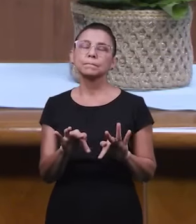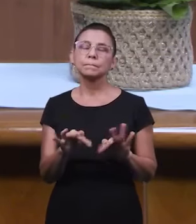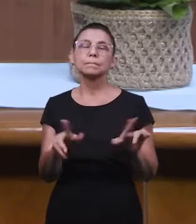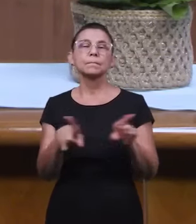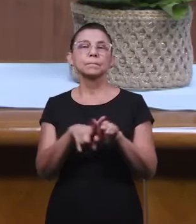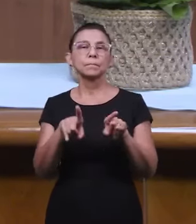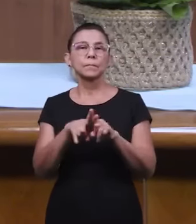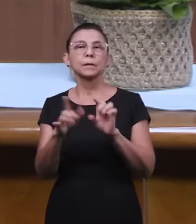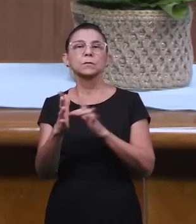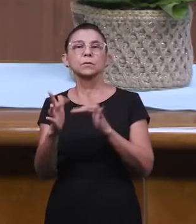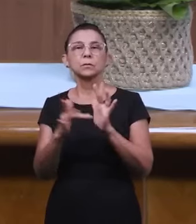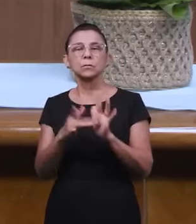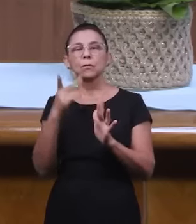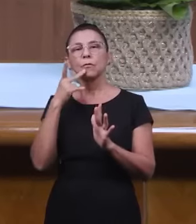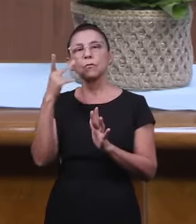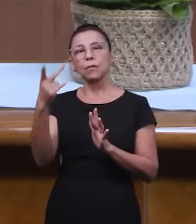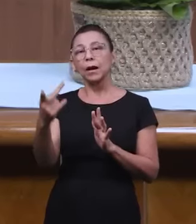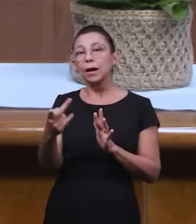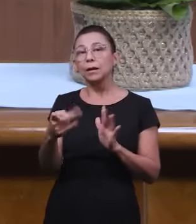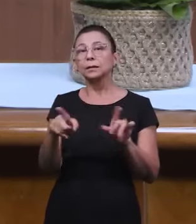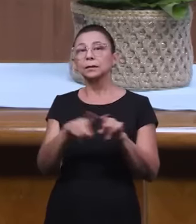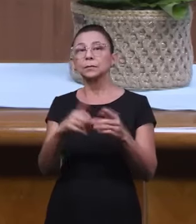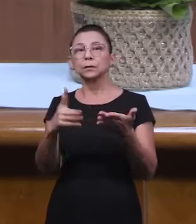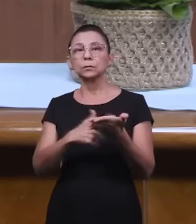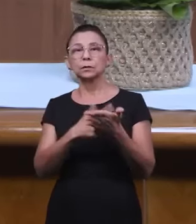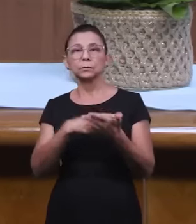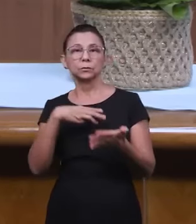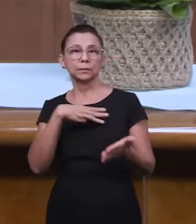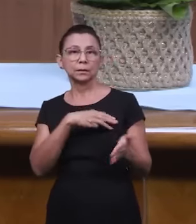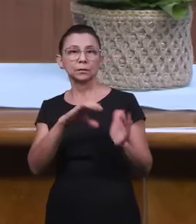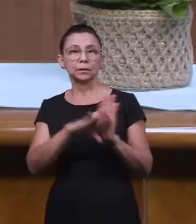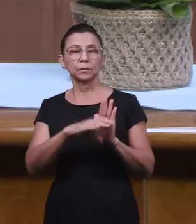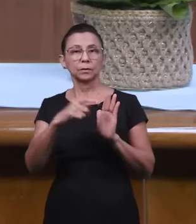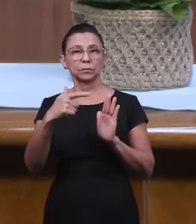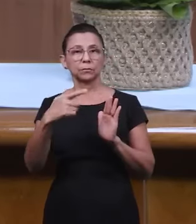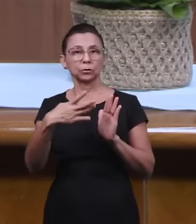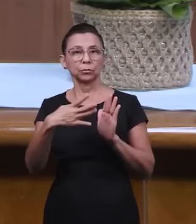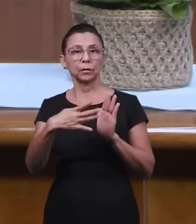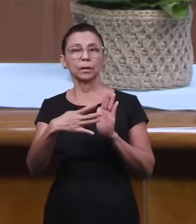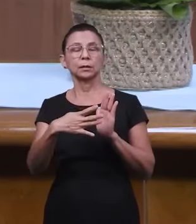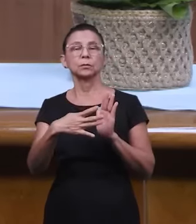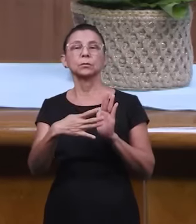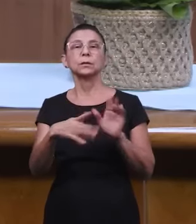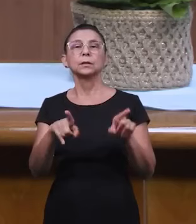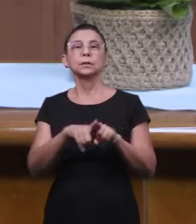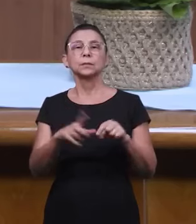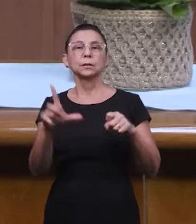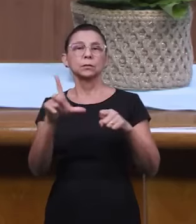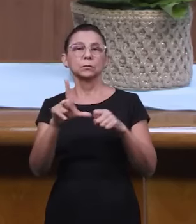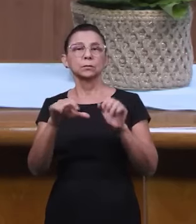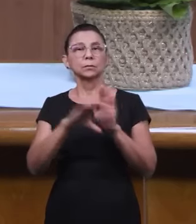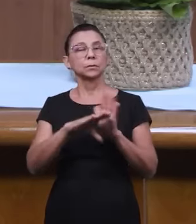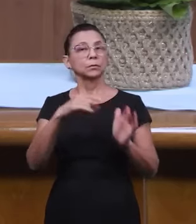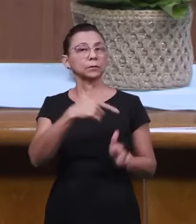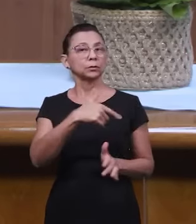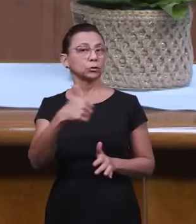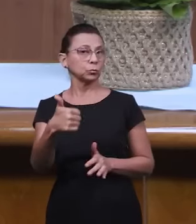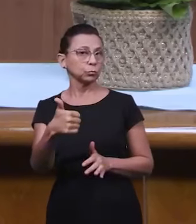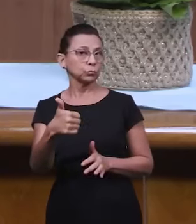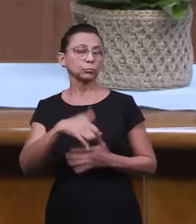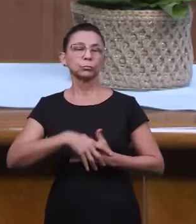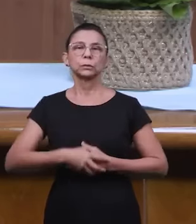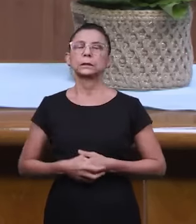fala bastante a respeito deste assunto em Mateus, capítulo 24, em Lucas, capítulo 21. O